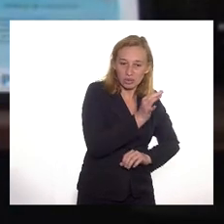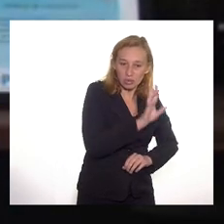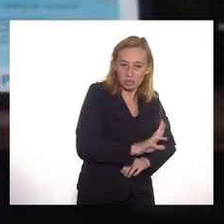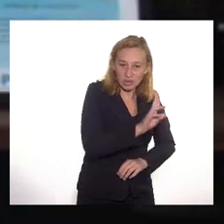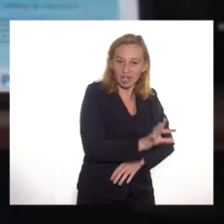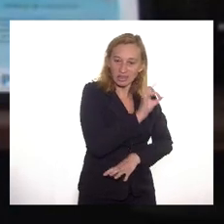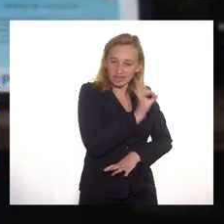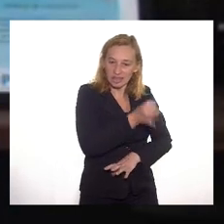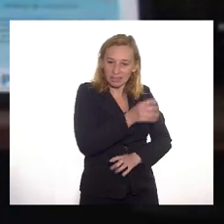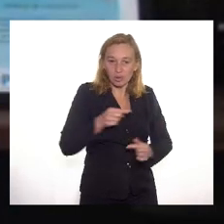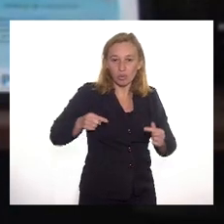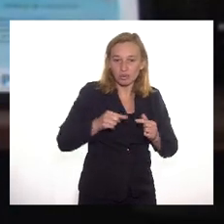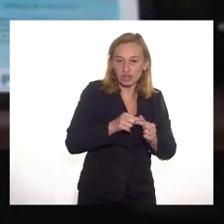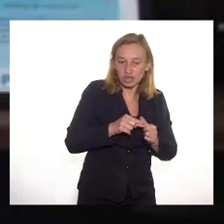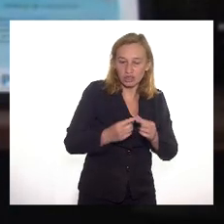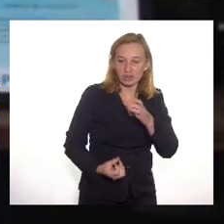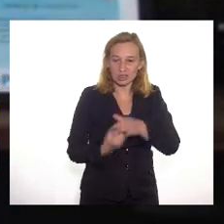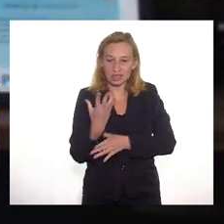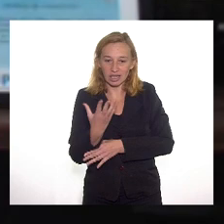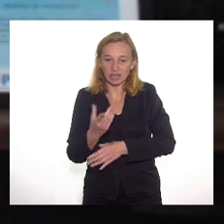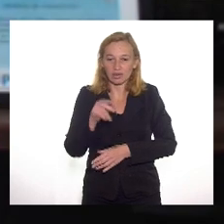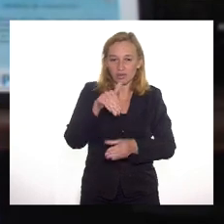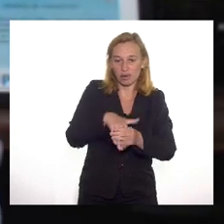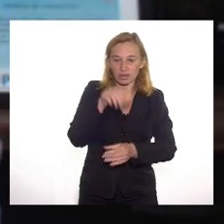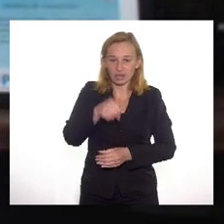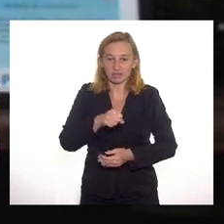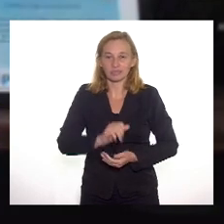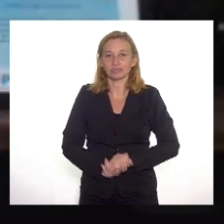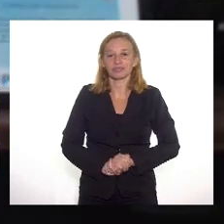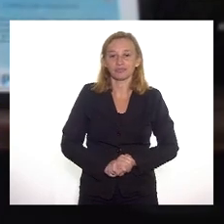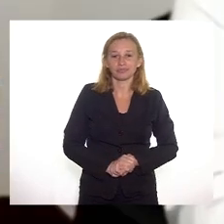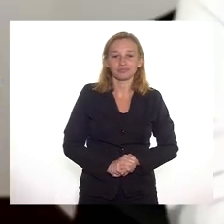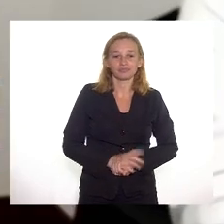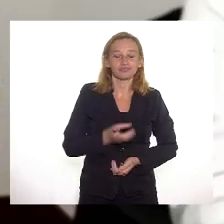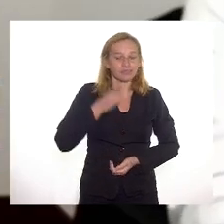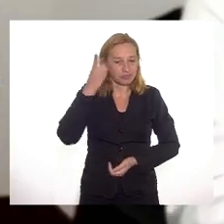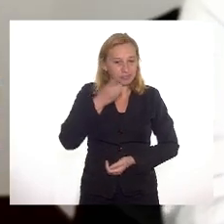para o objetivo que ele está sendo criado. Voto favorável.